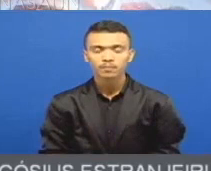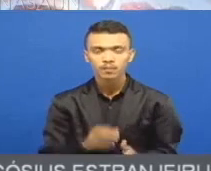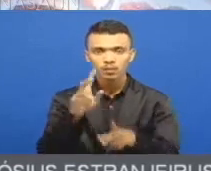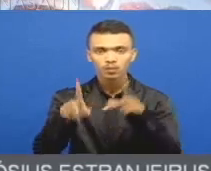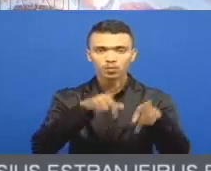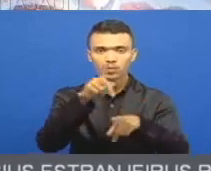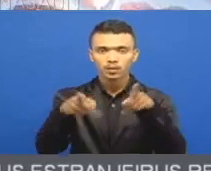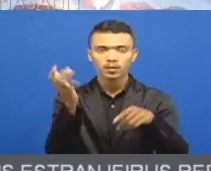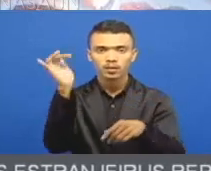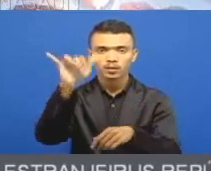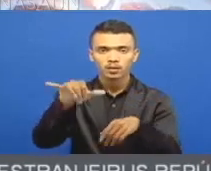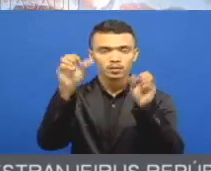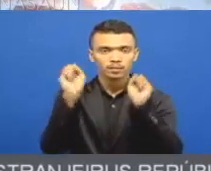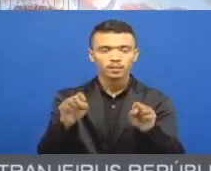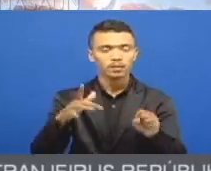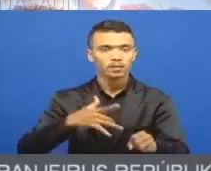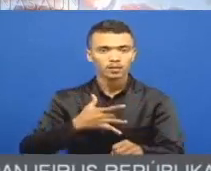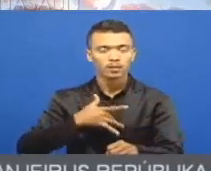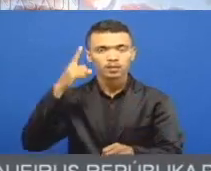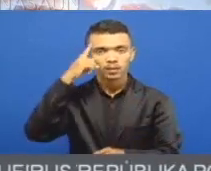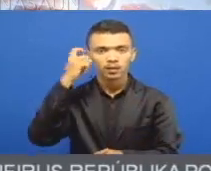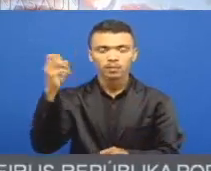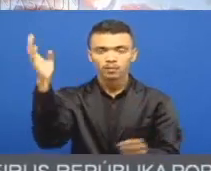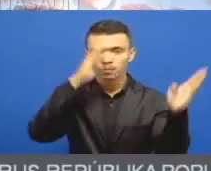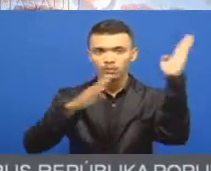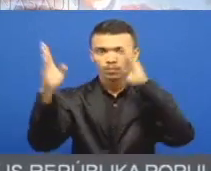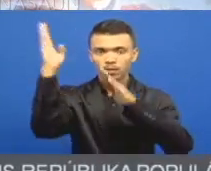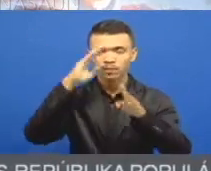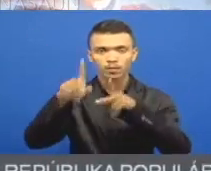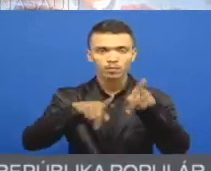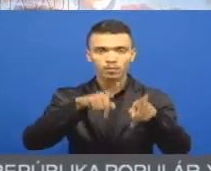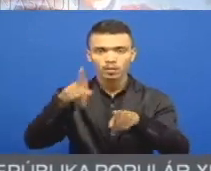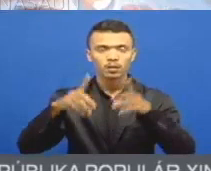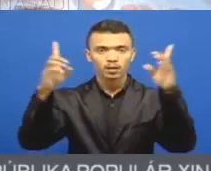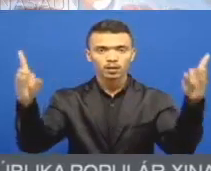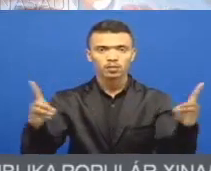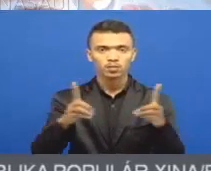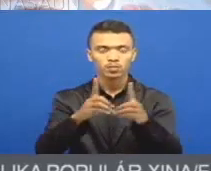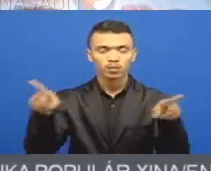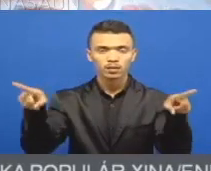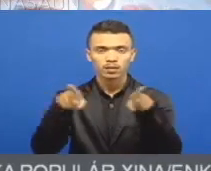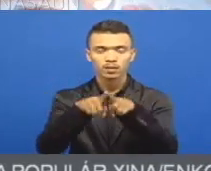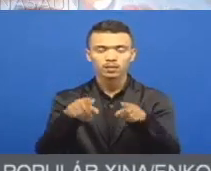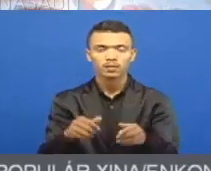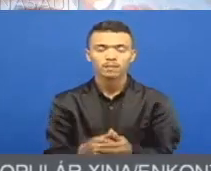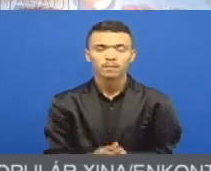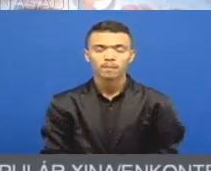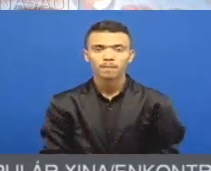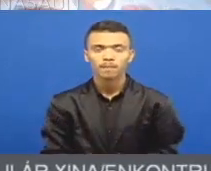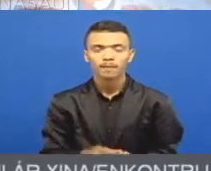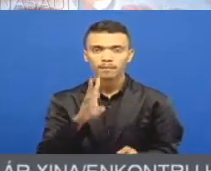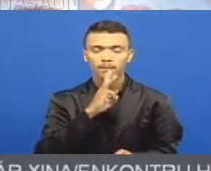comunidade ser adolescente. Tamba problema na mesma comunidade ser enfrenta na maca livre setor produtivo será, por exemplo,